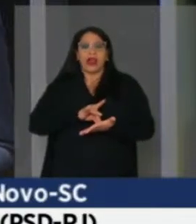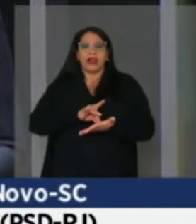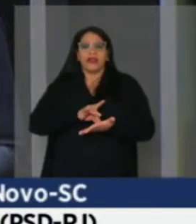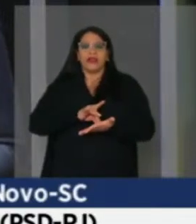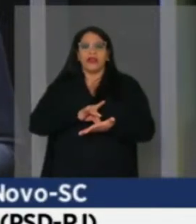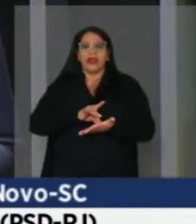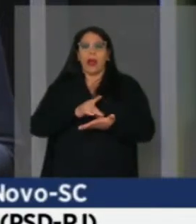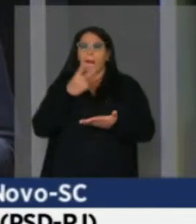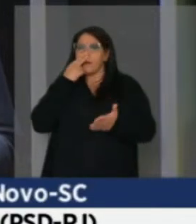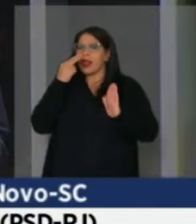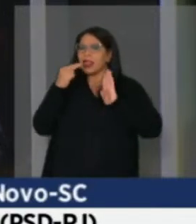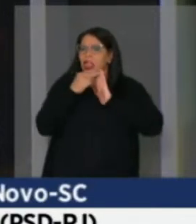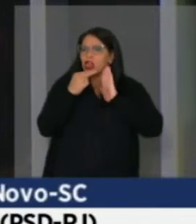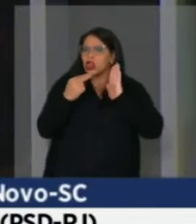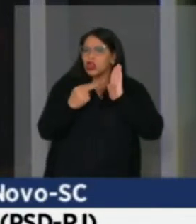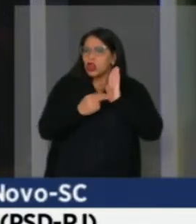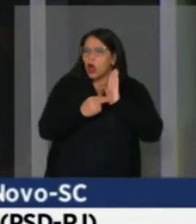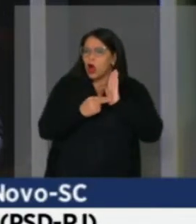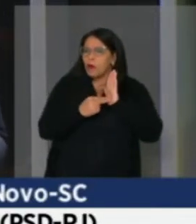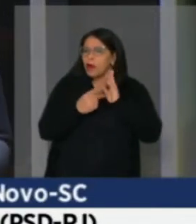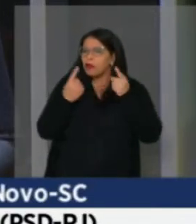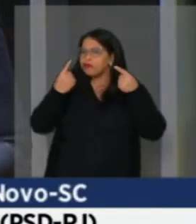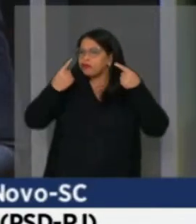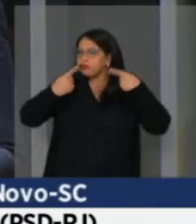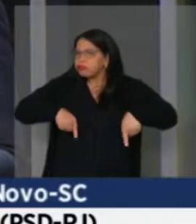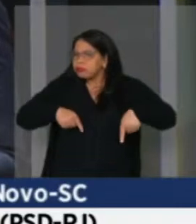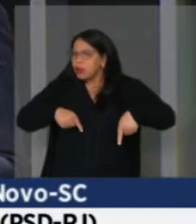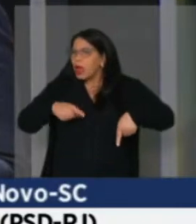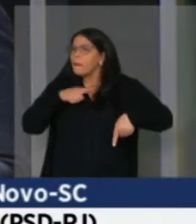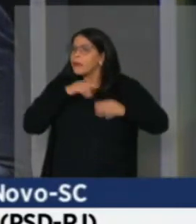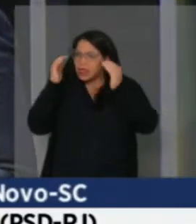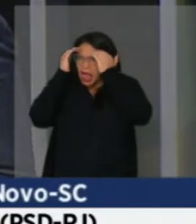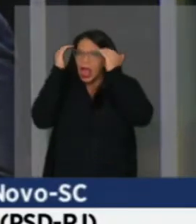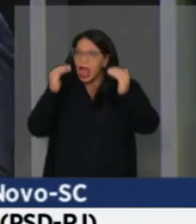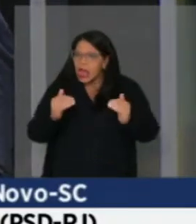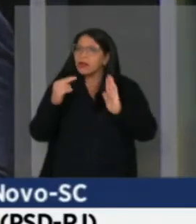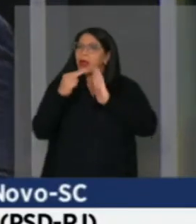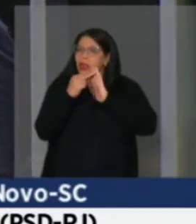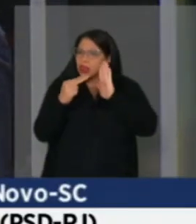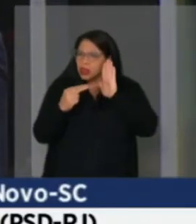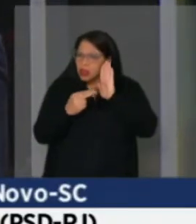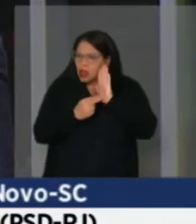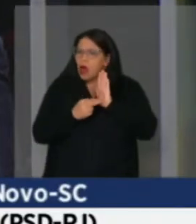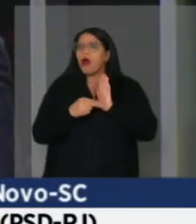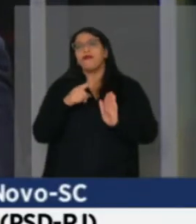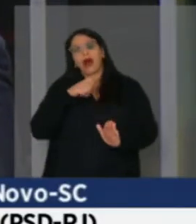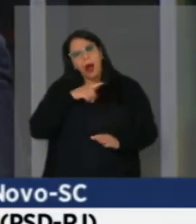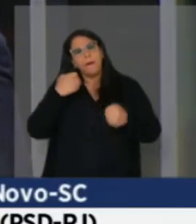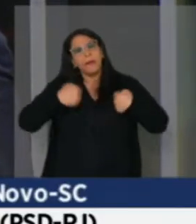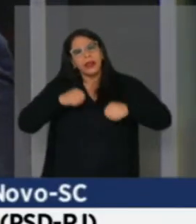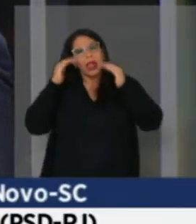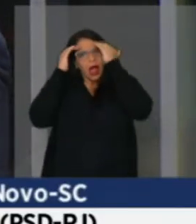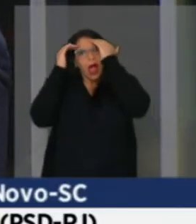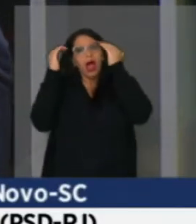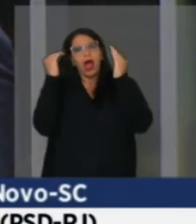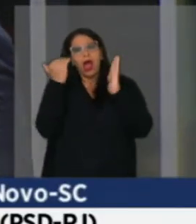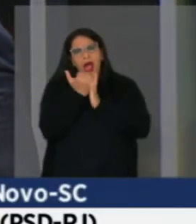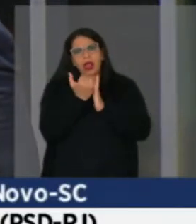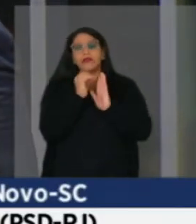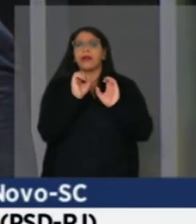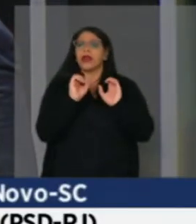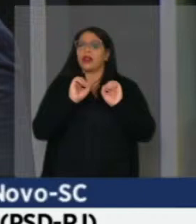de normas, em virtude de que de fato deve se respeitar em certas ocasiões a ampla